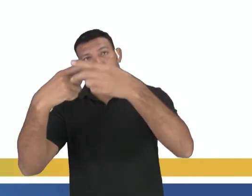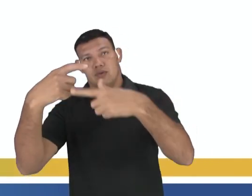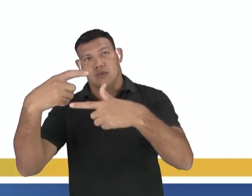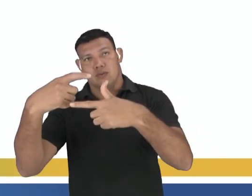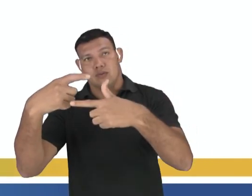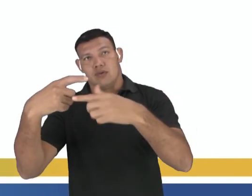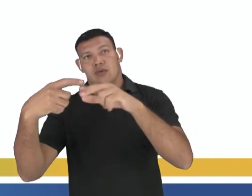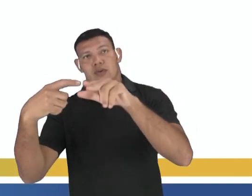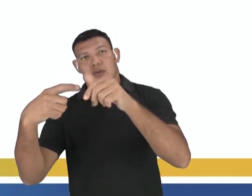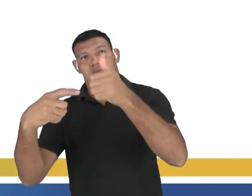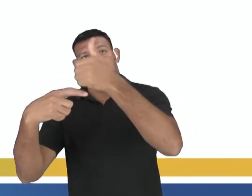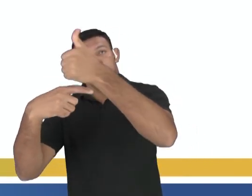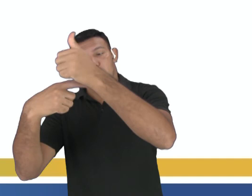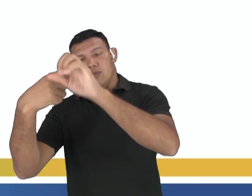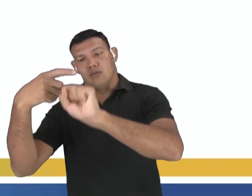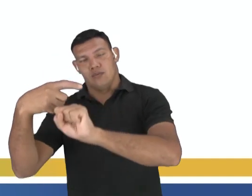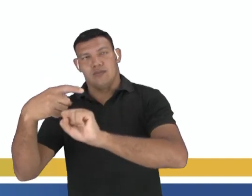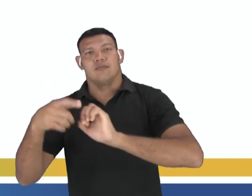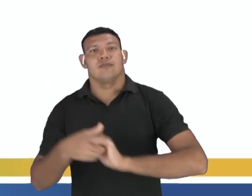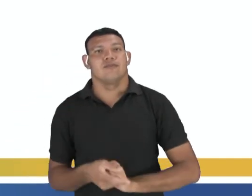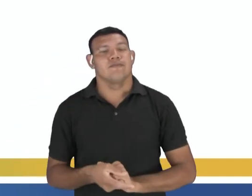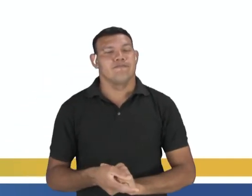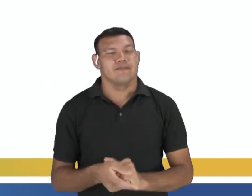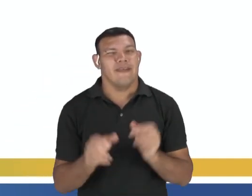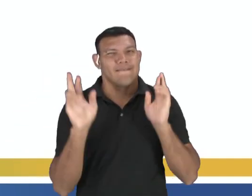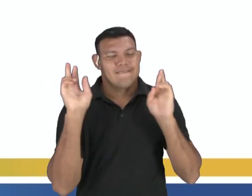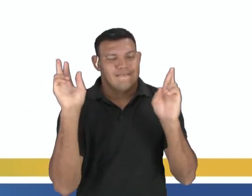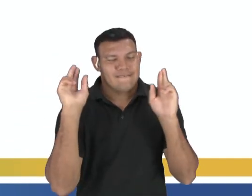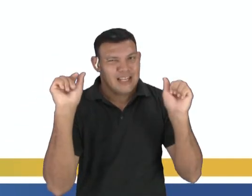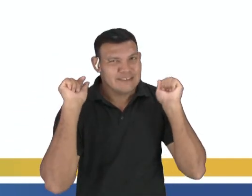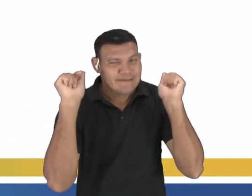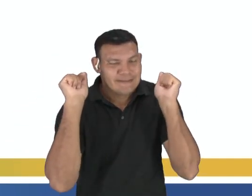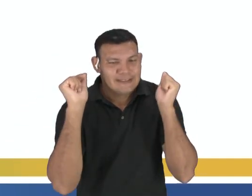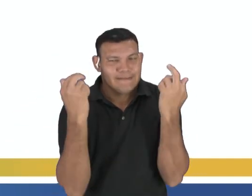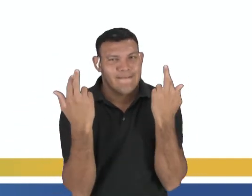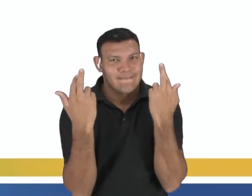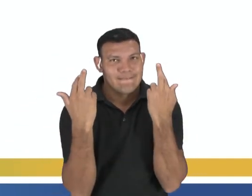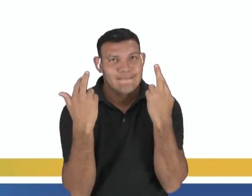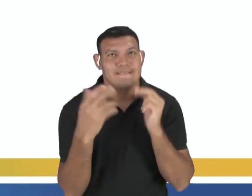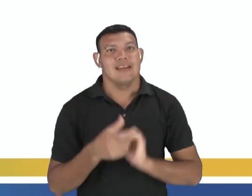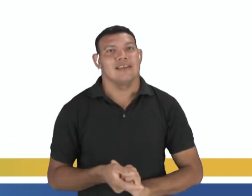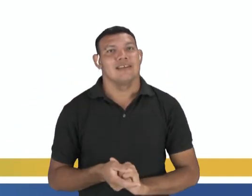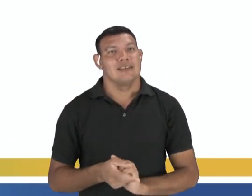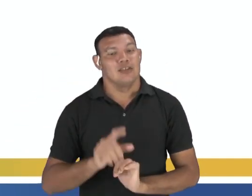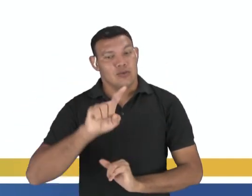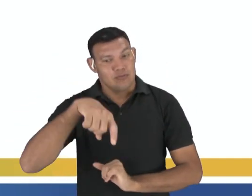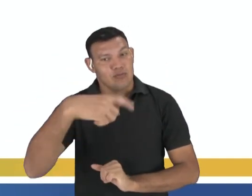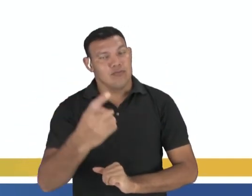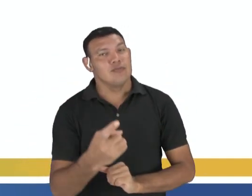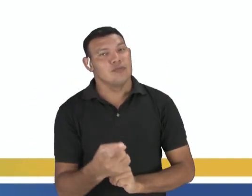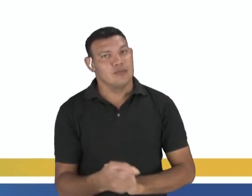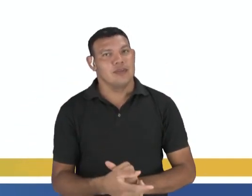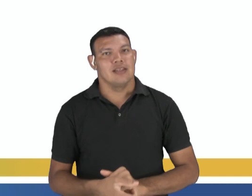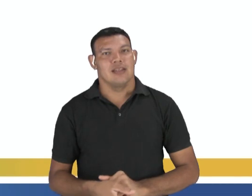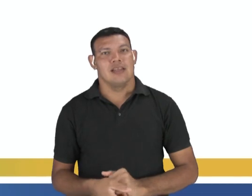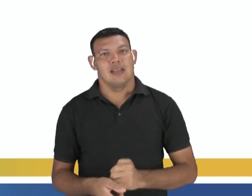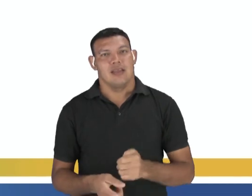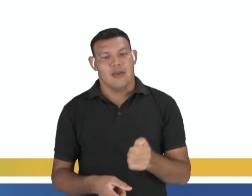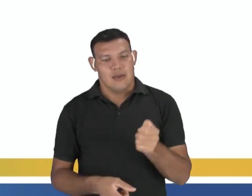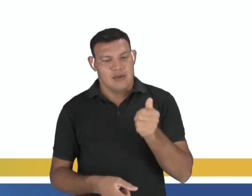Cacau vencer o jogo é de 1/8. E ela tem que torcer para não sair cara nos 3 próximos lançamentos,